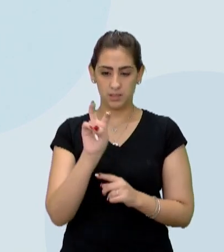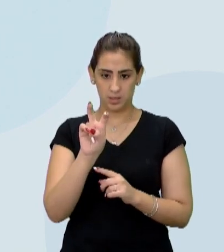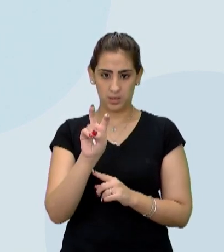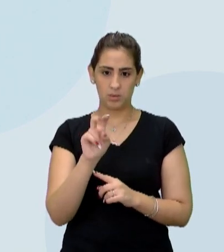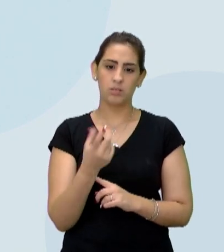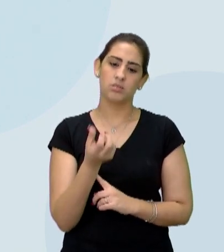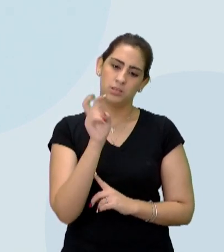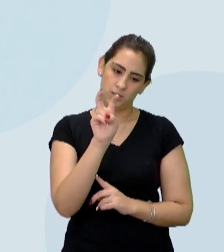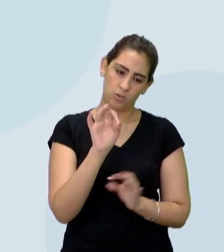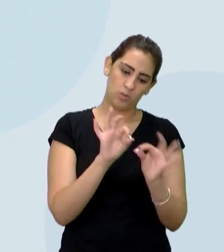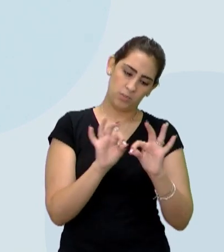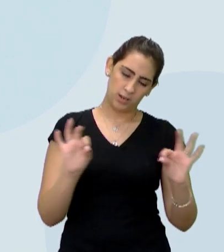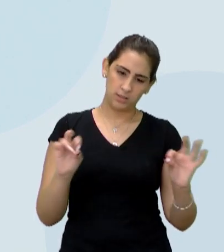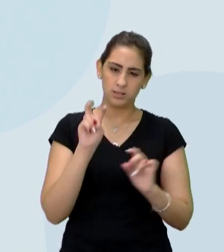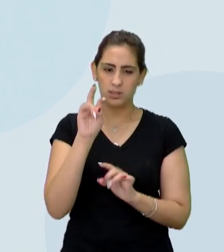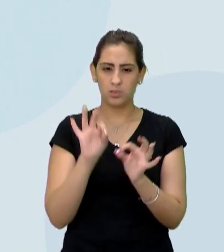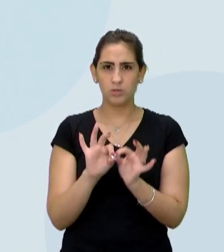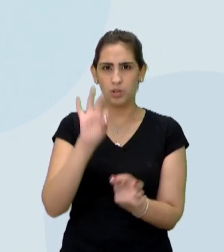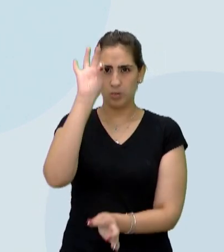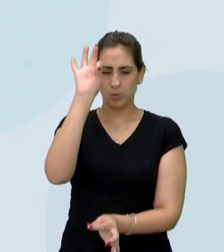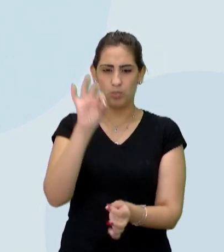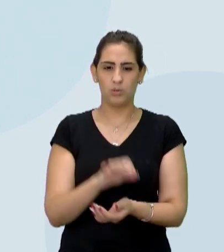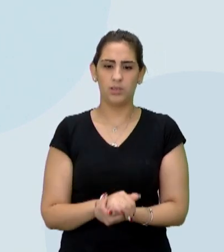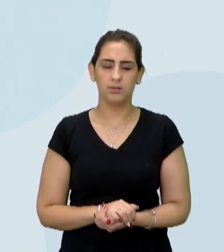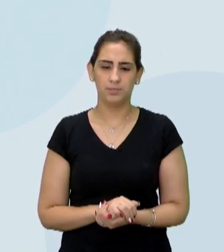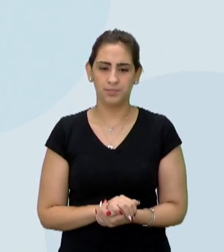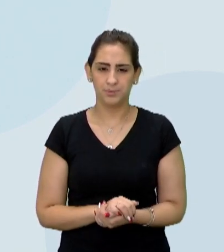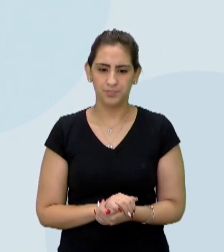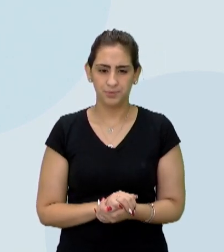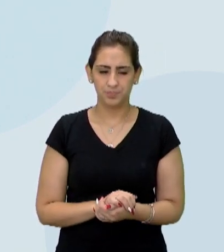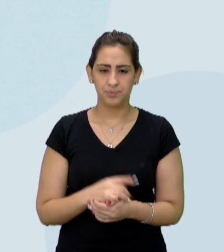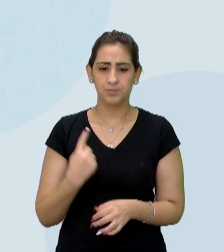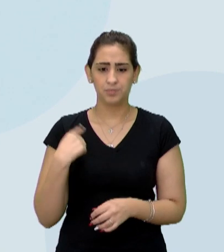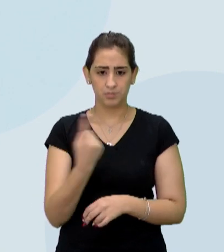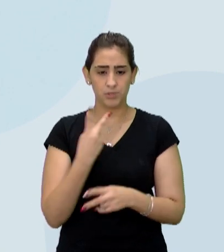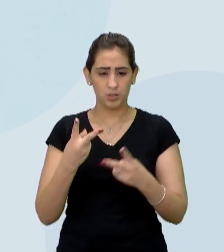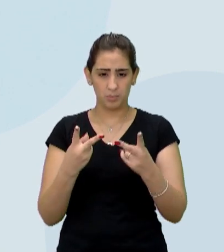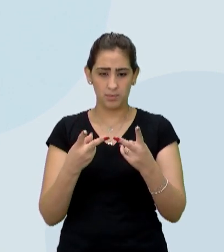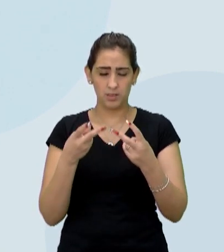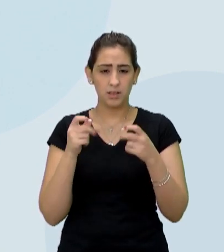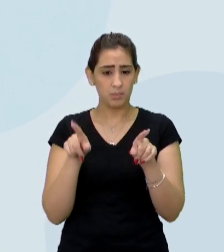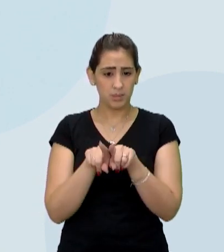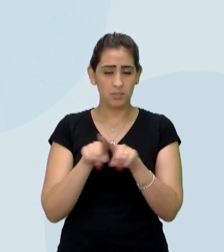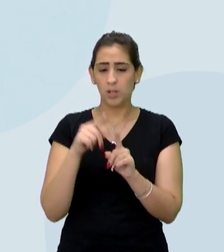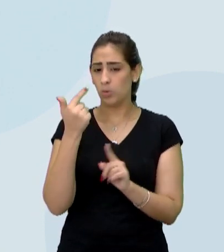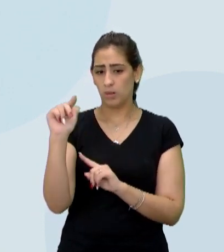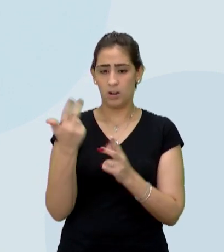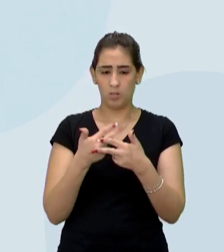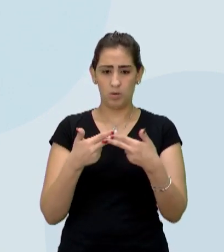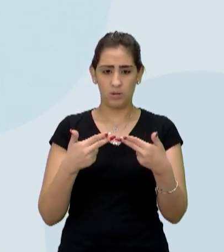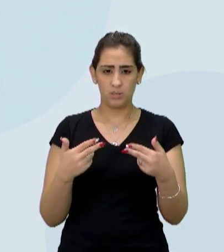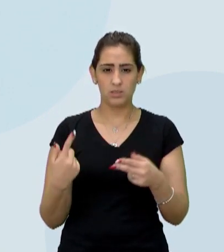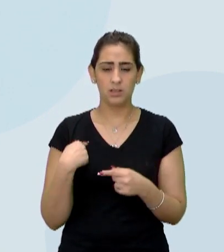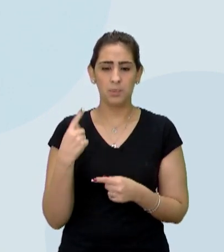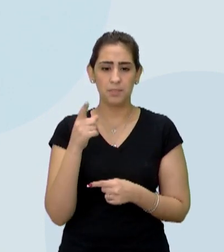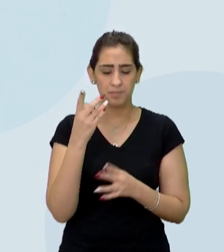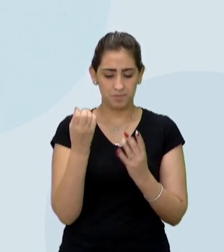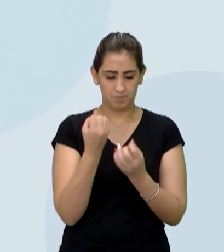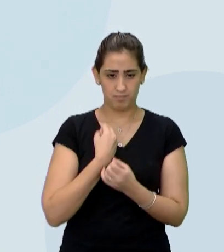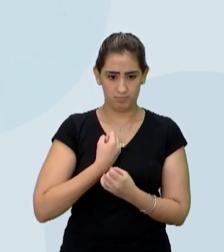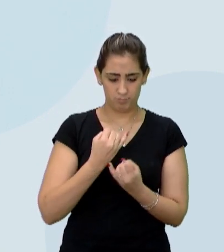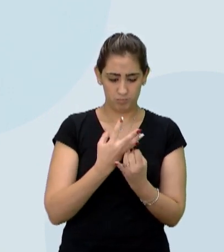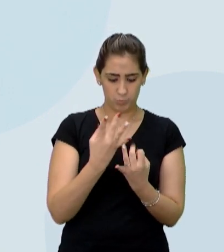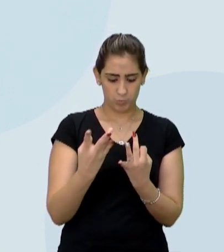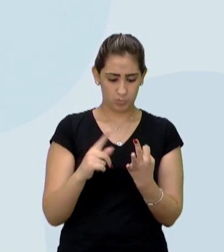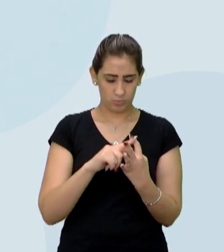figura, seria 5 de base por 5 de altura. E a gente percebe também outra coisa, né? Que para contar a